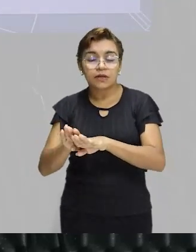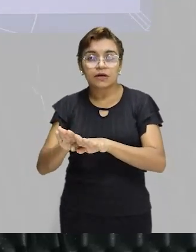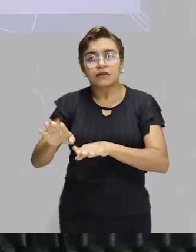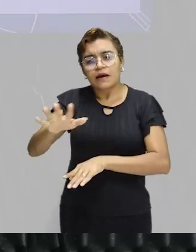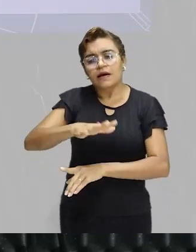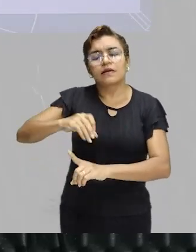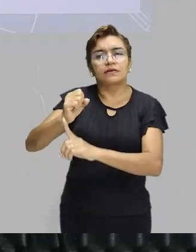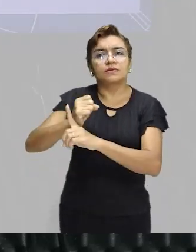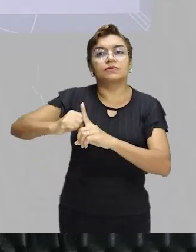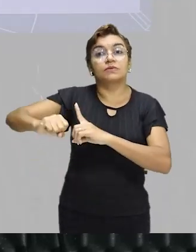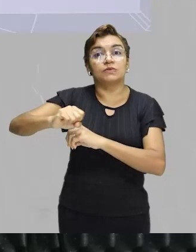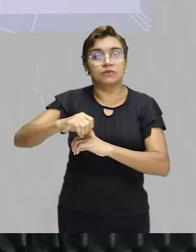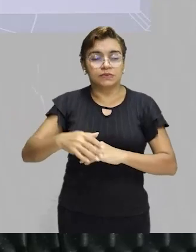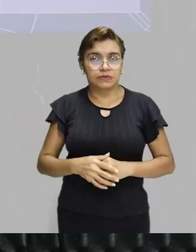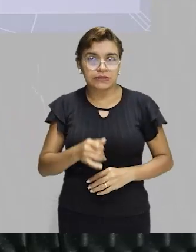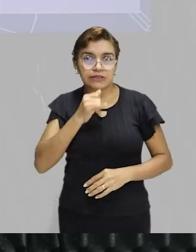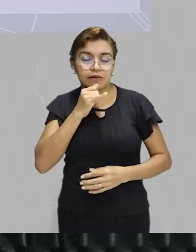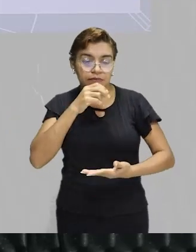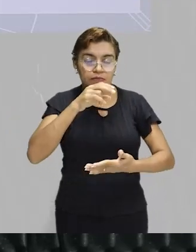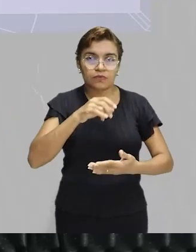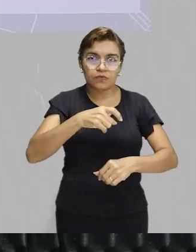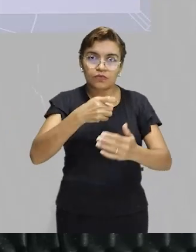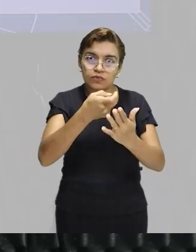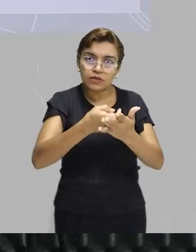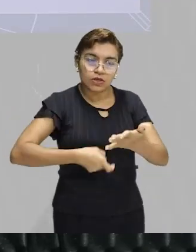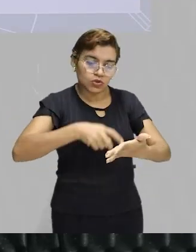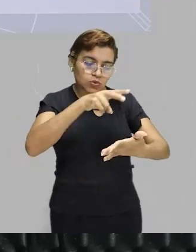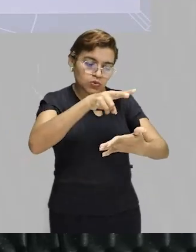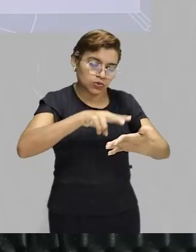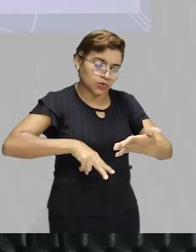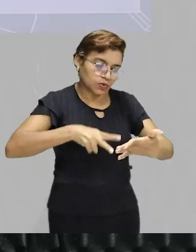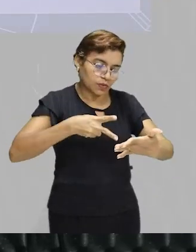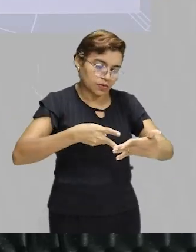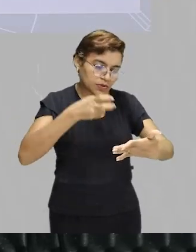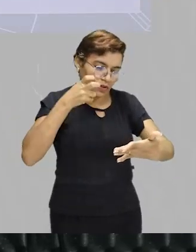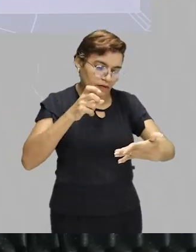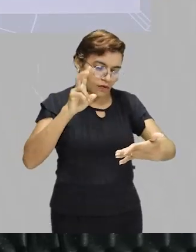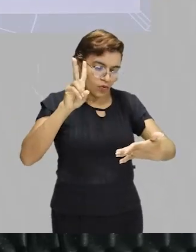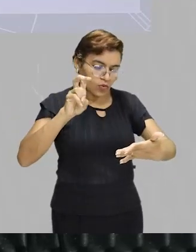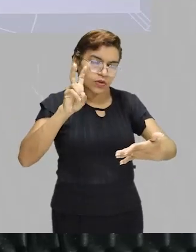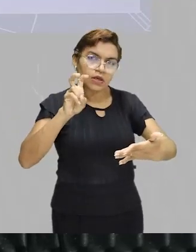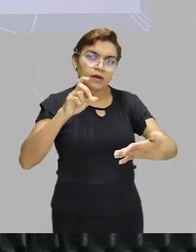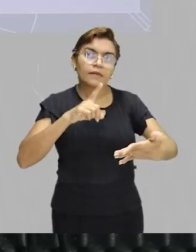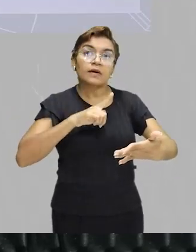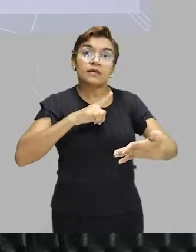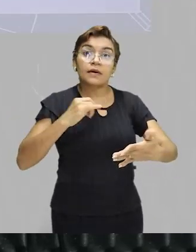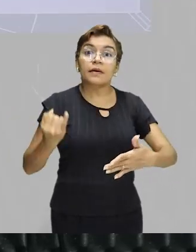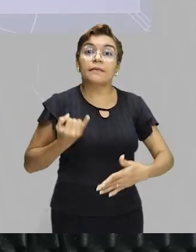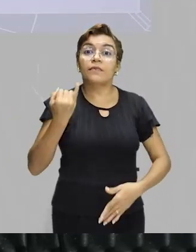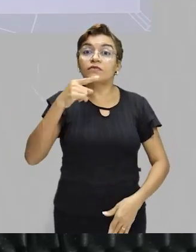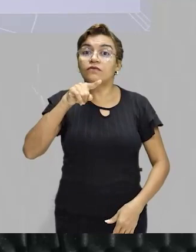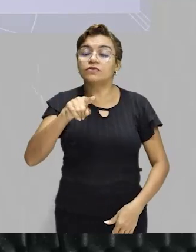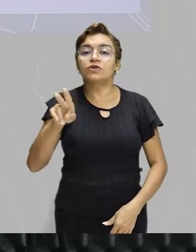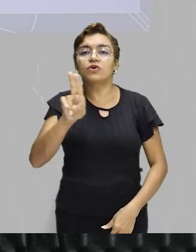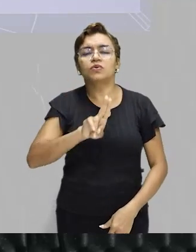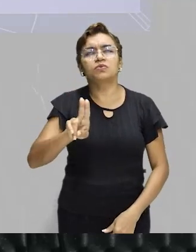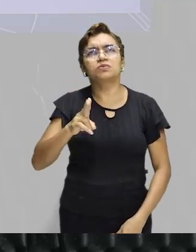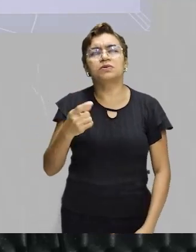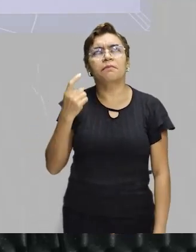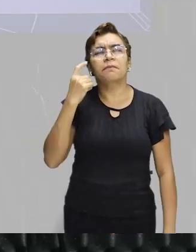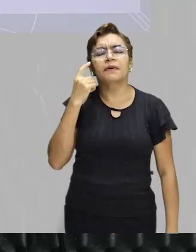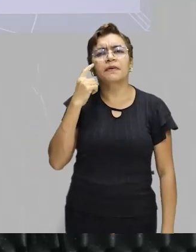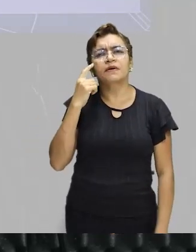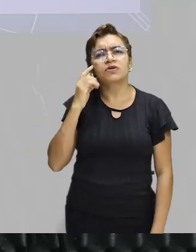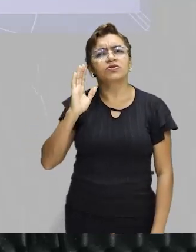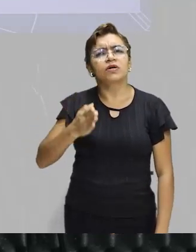coisas. Quando você vai fazer uma leitura de texto e você observa um determinado assunto, é importante que você utilize o que eu já sei